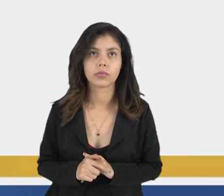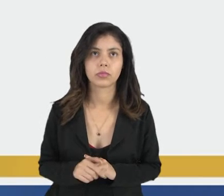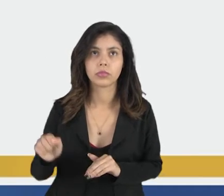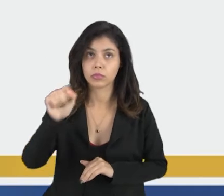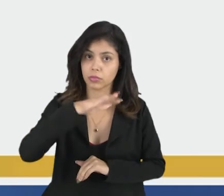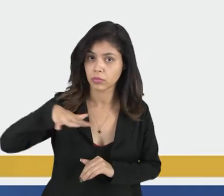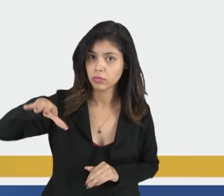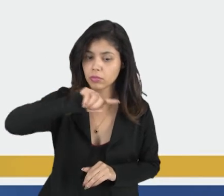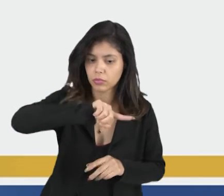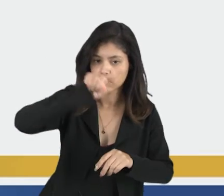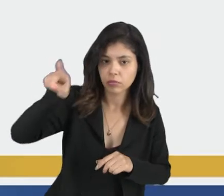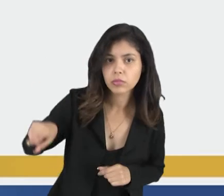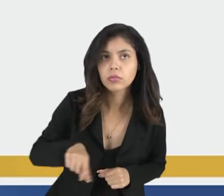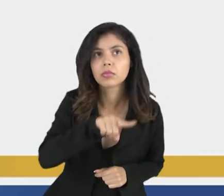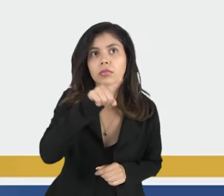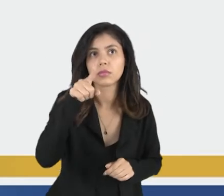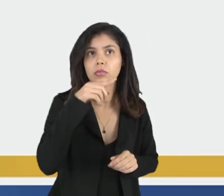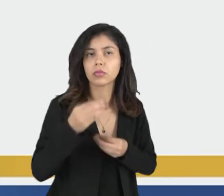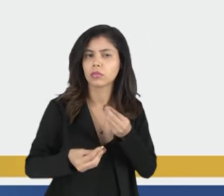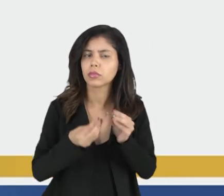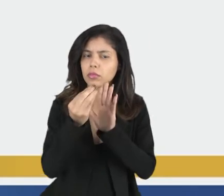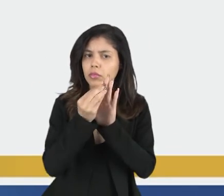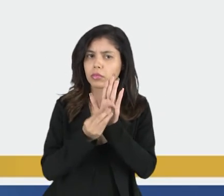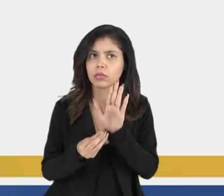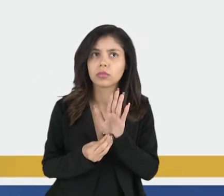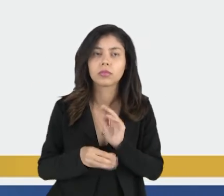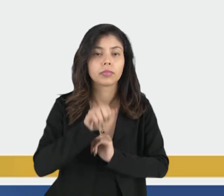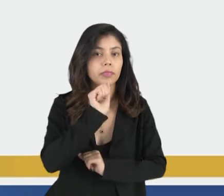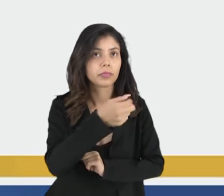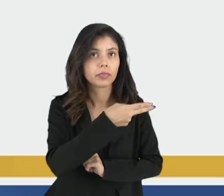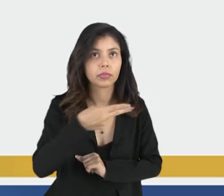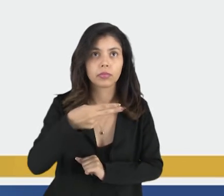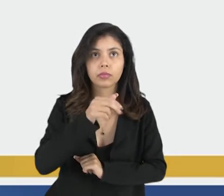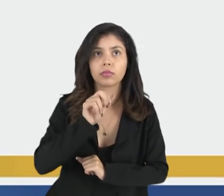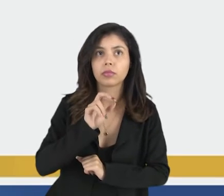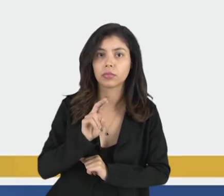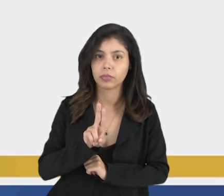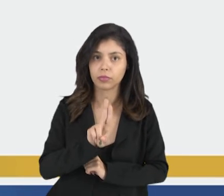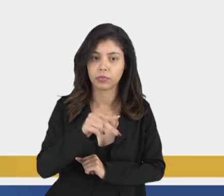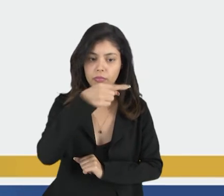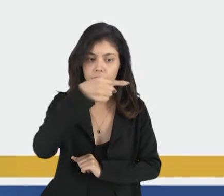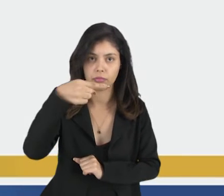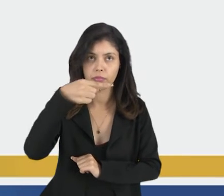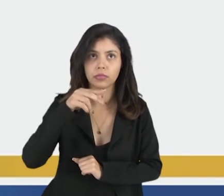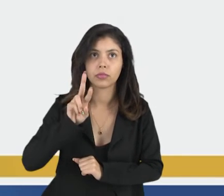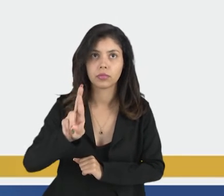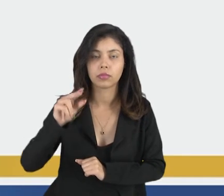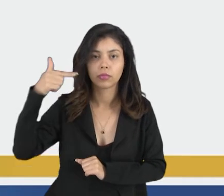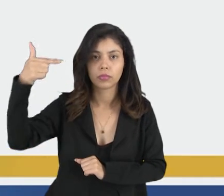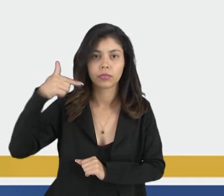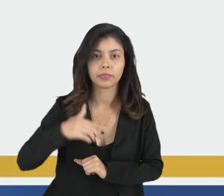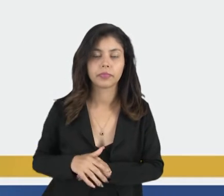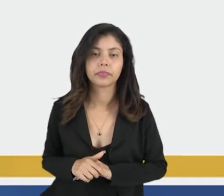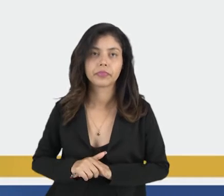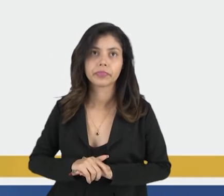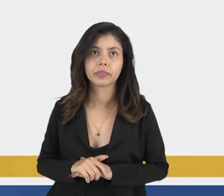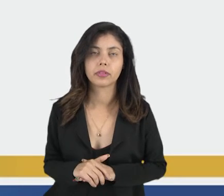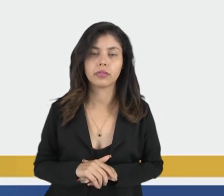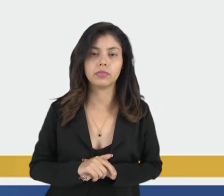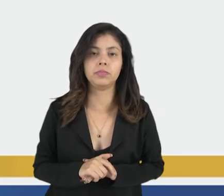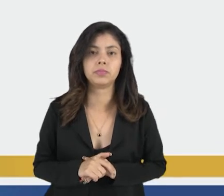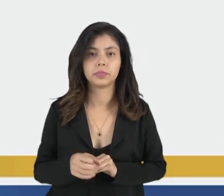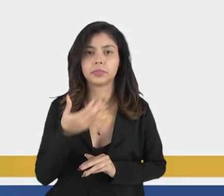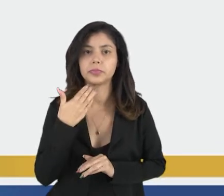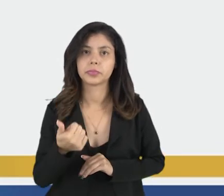A área do círculo é dada por A igual a πr ao quadrado.